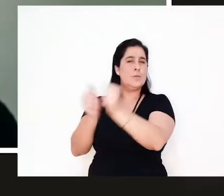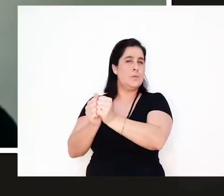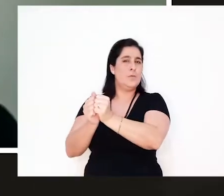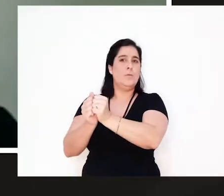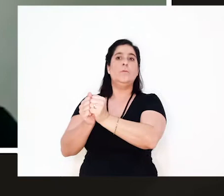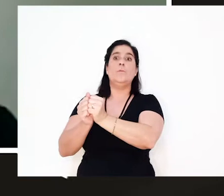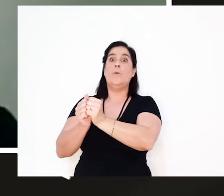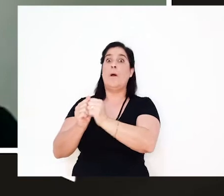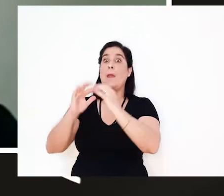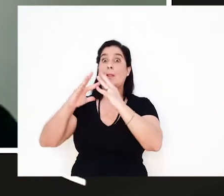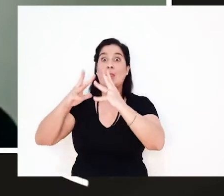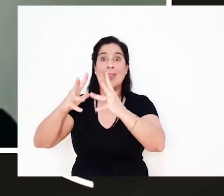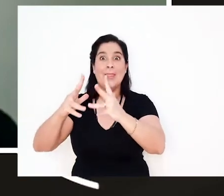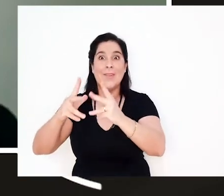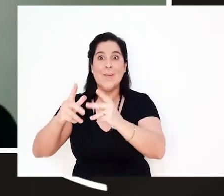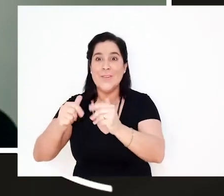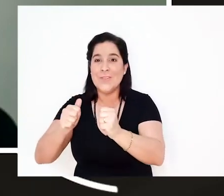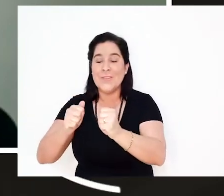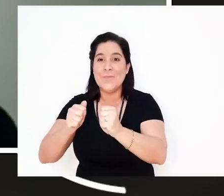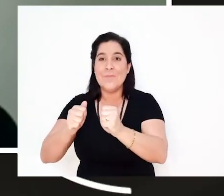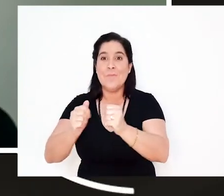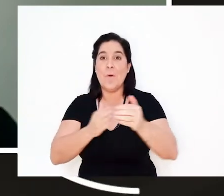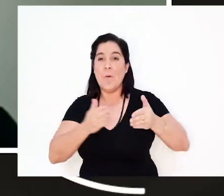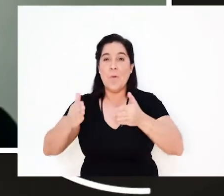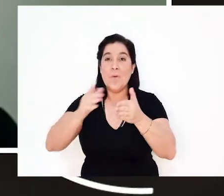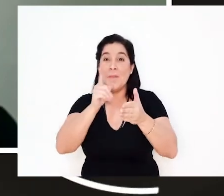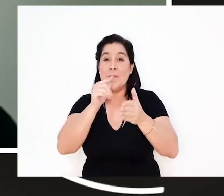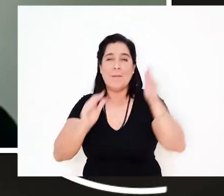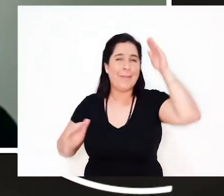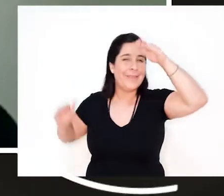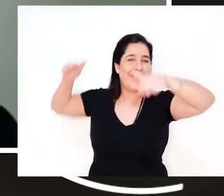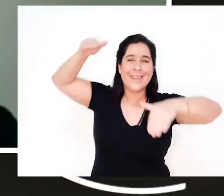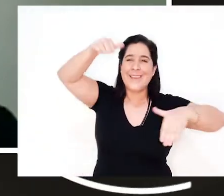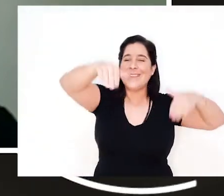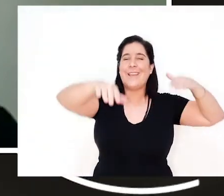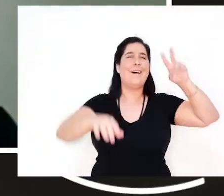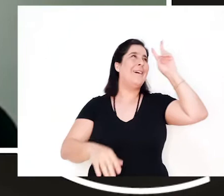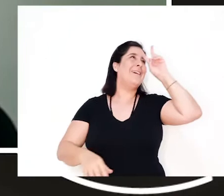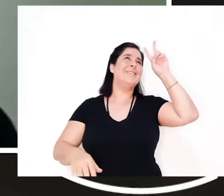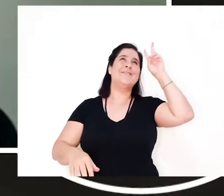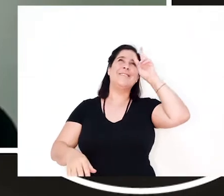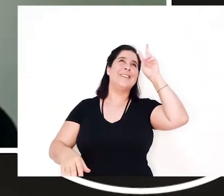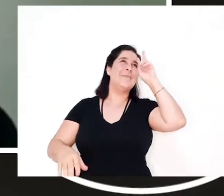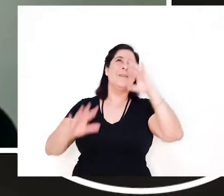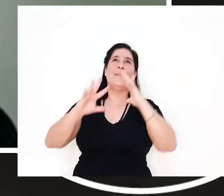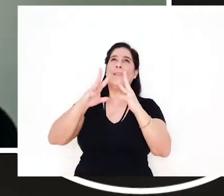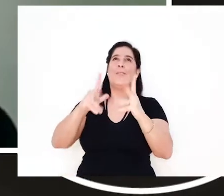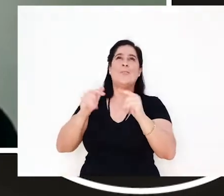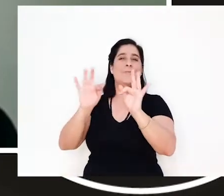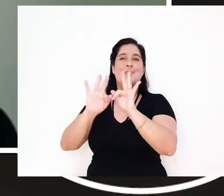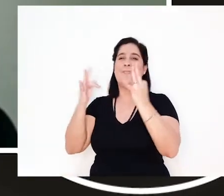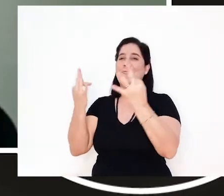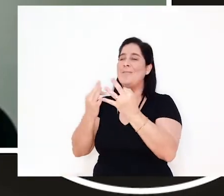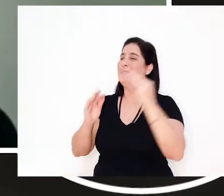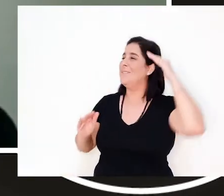do rio, aí o final de semana todo mundo ia pular na água, né? E aí, essa lembrança que eu tenho de todo mundo tomando banho